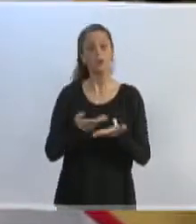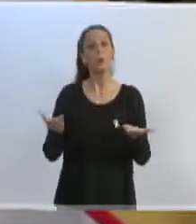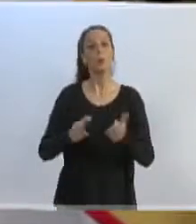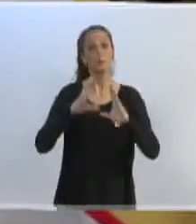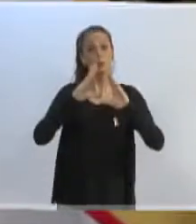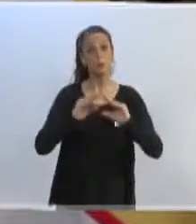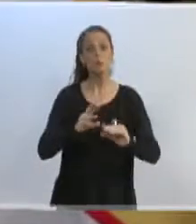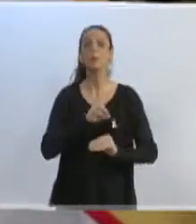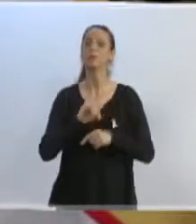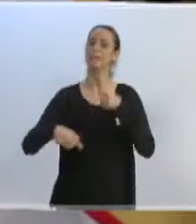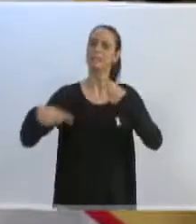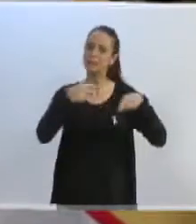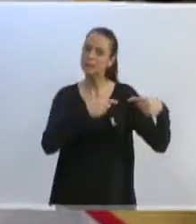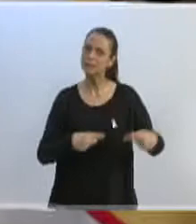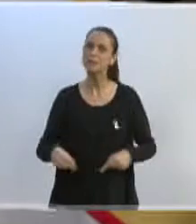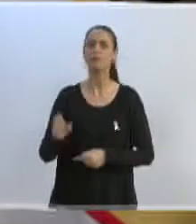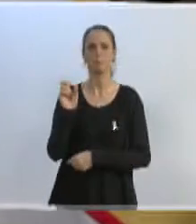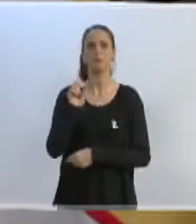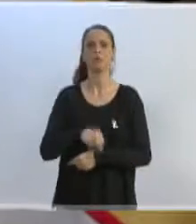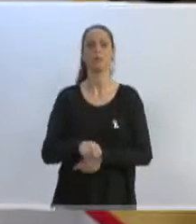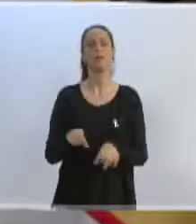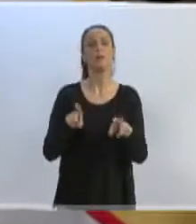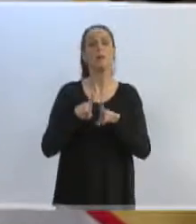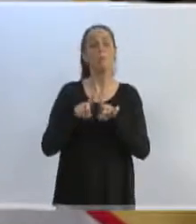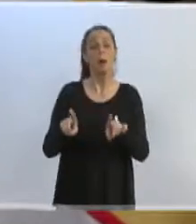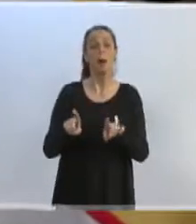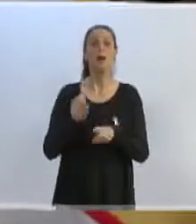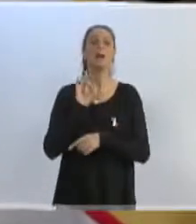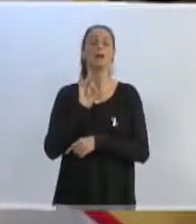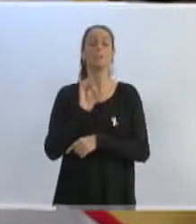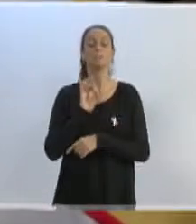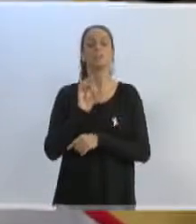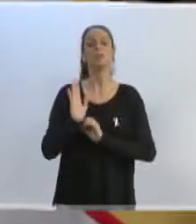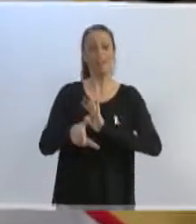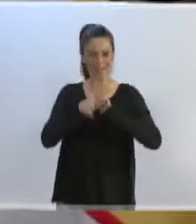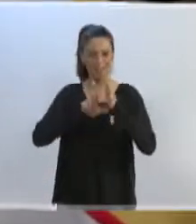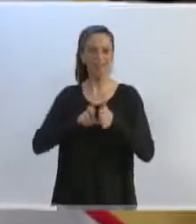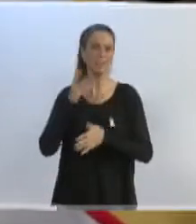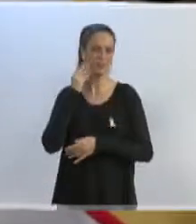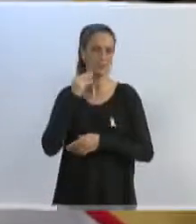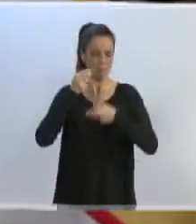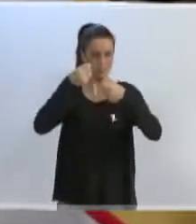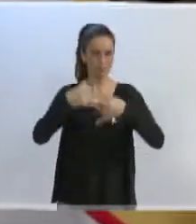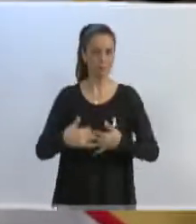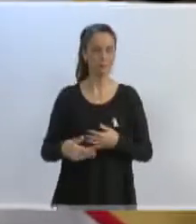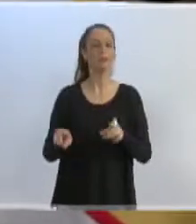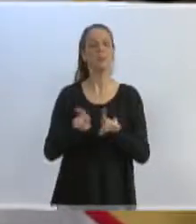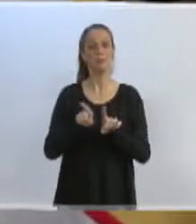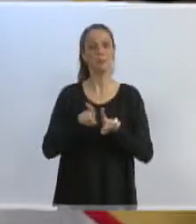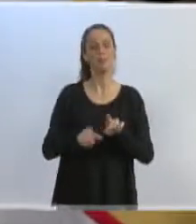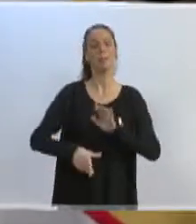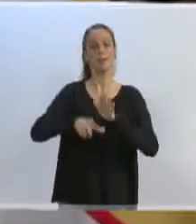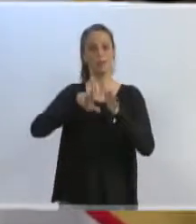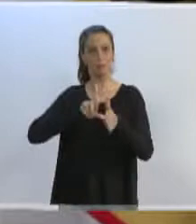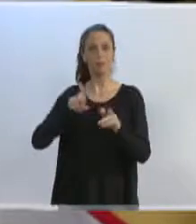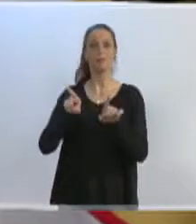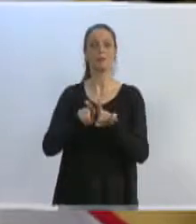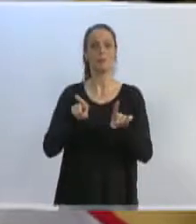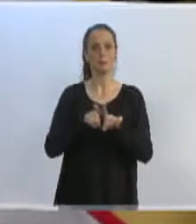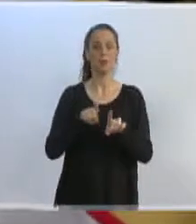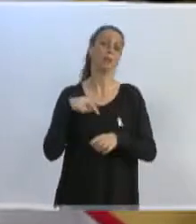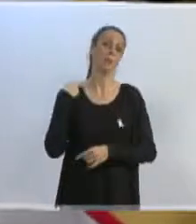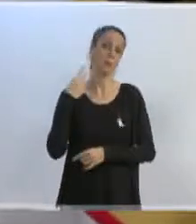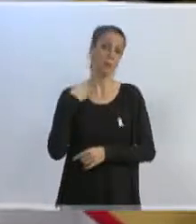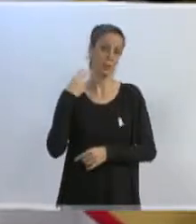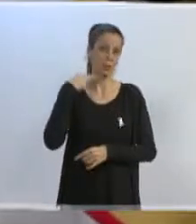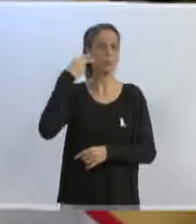nós vamos debater isso, mas que isso não fique, como falou o professor, e como falou o nosso maior vereador